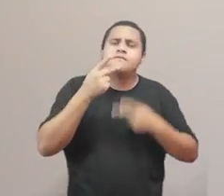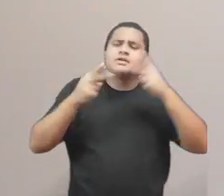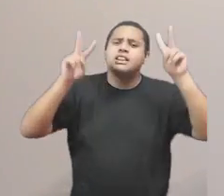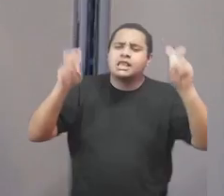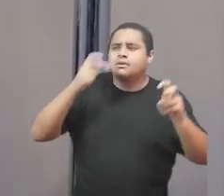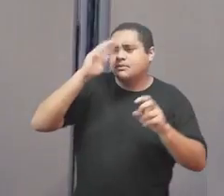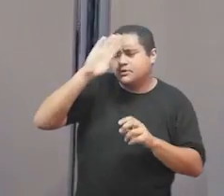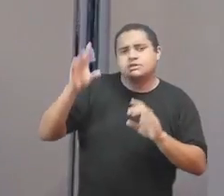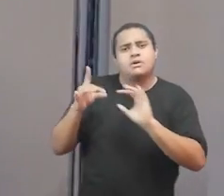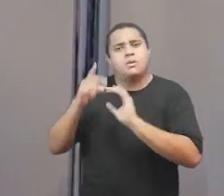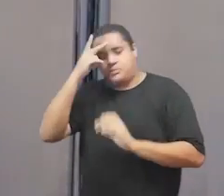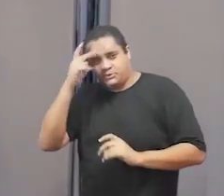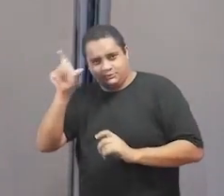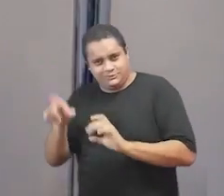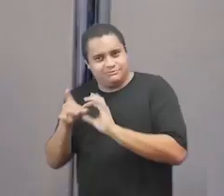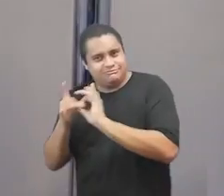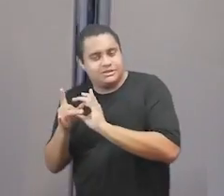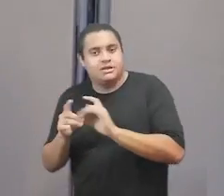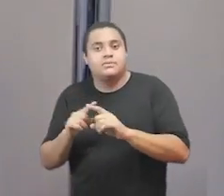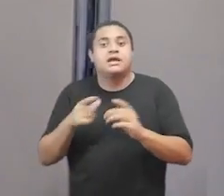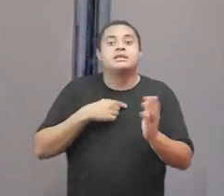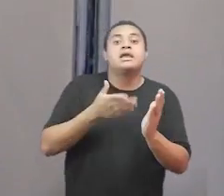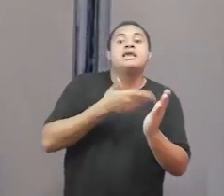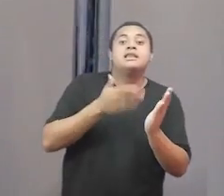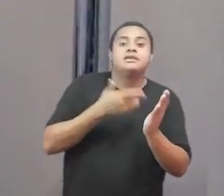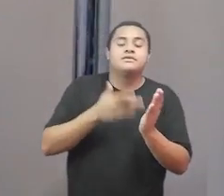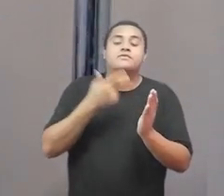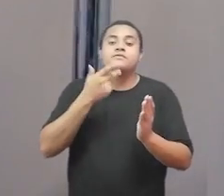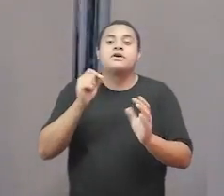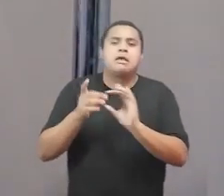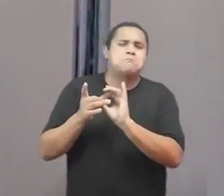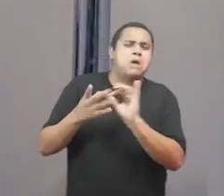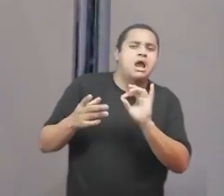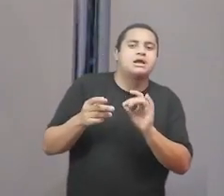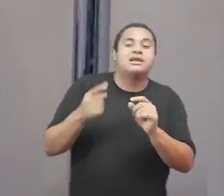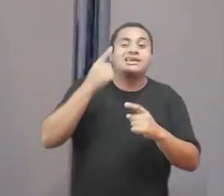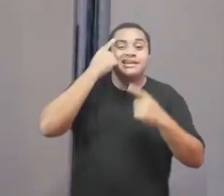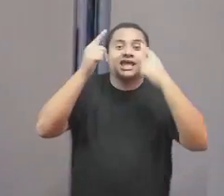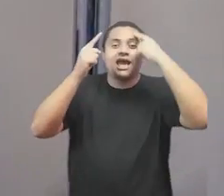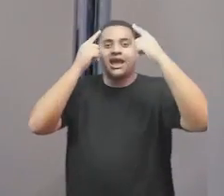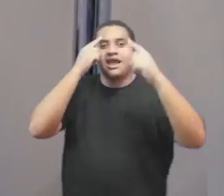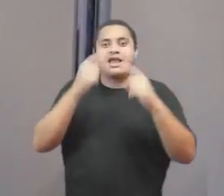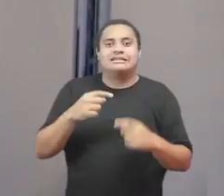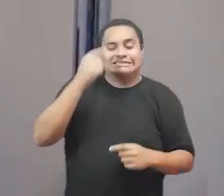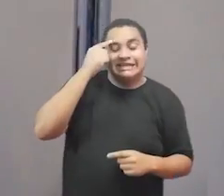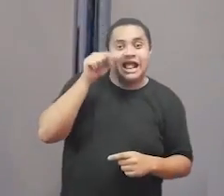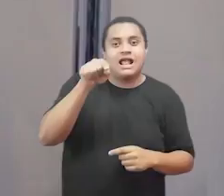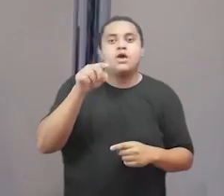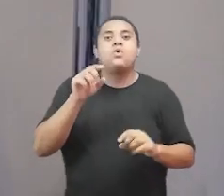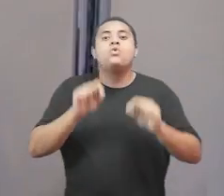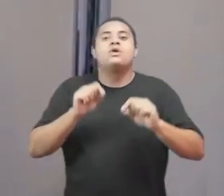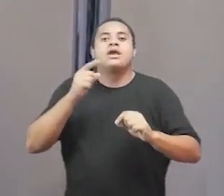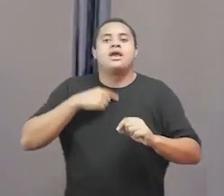apego a pessoas, mas eu descobri nos livros dele um livro que não fala sobre desapego a pessoas, e sim desapego a ideias, a arte de